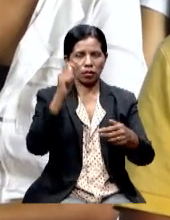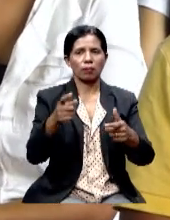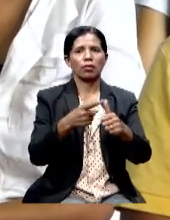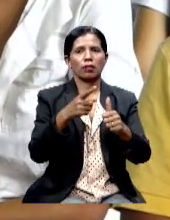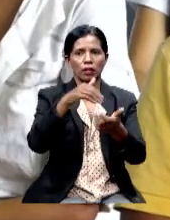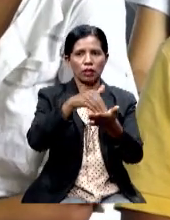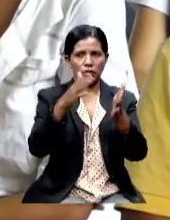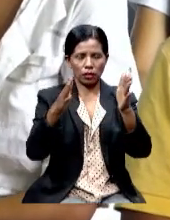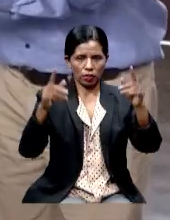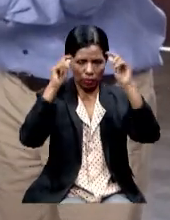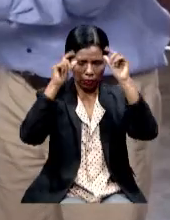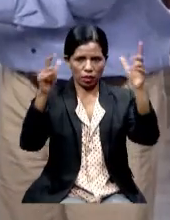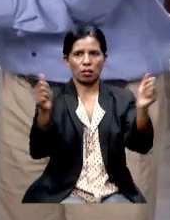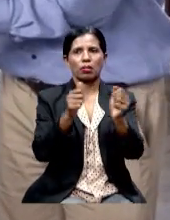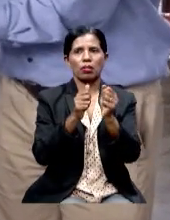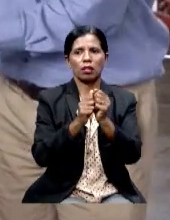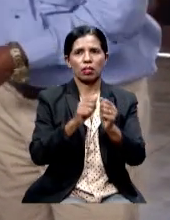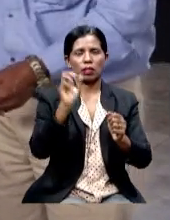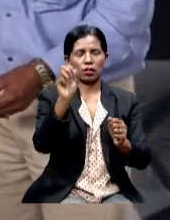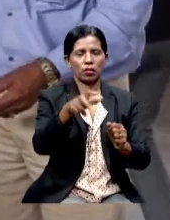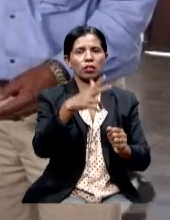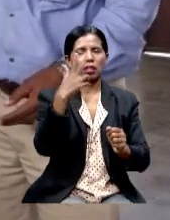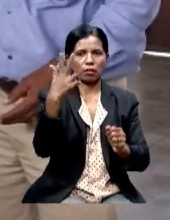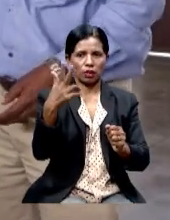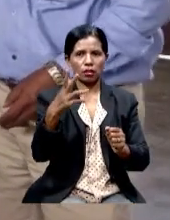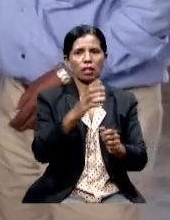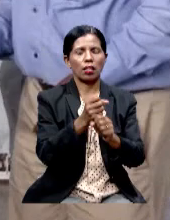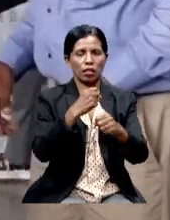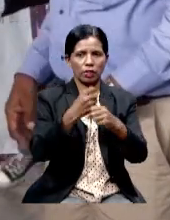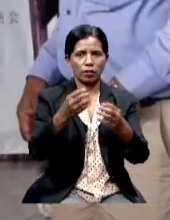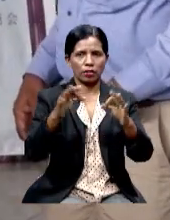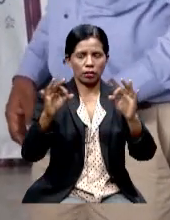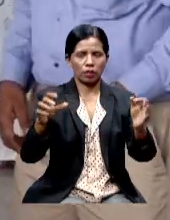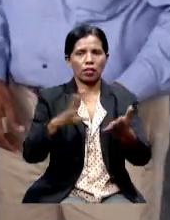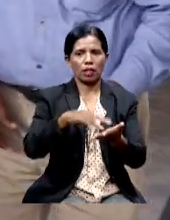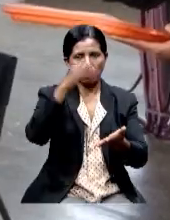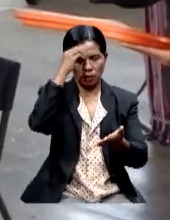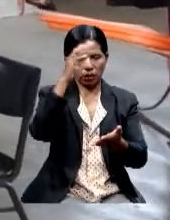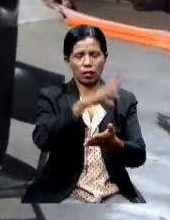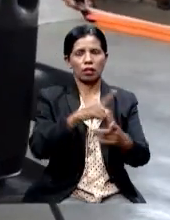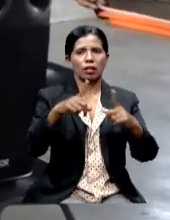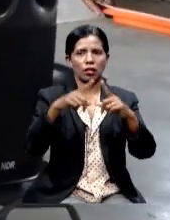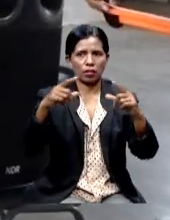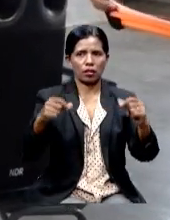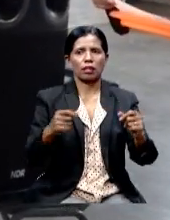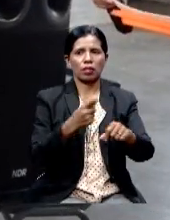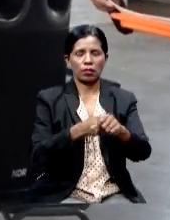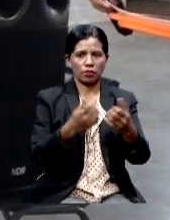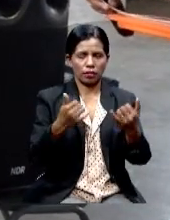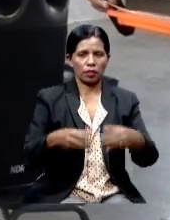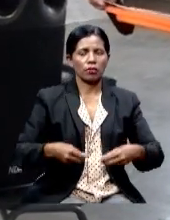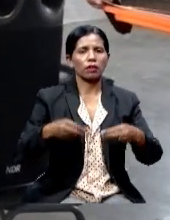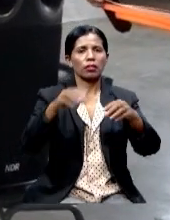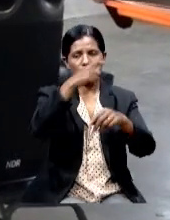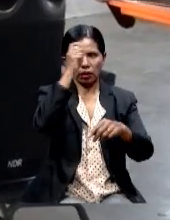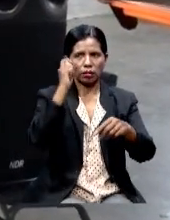para estudantes Timoruan Hamutuk Asanulu Resentolu, nebe finaliza ona sirania curso Lian Mandarin durante ne. Cerimônia